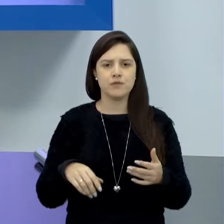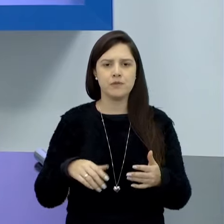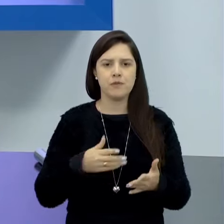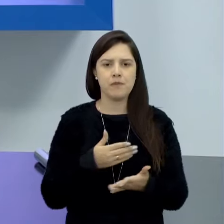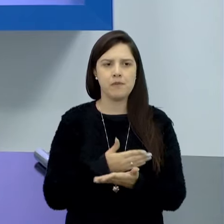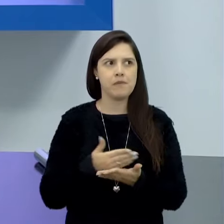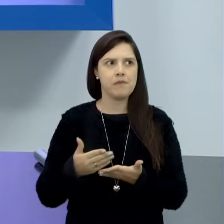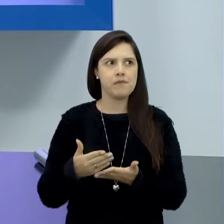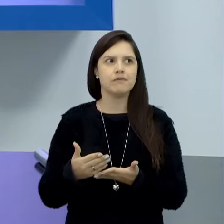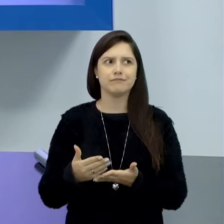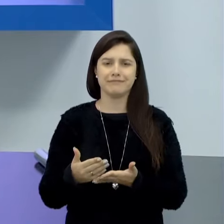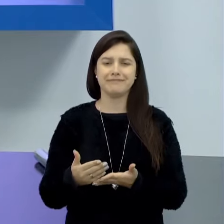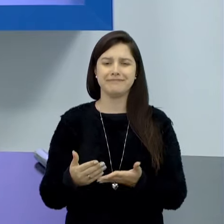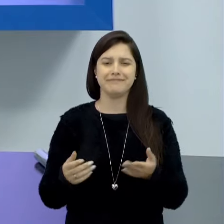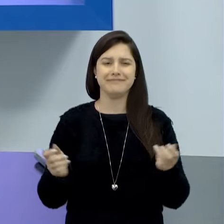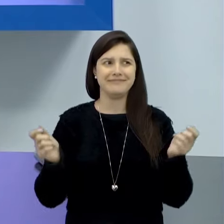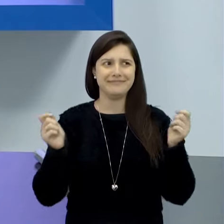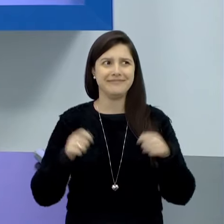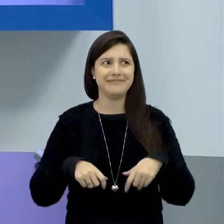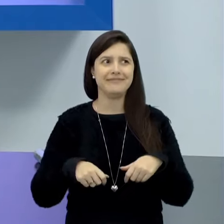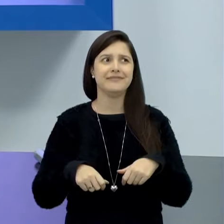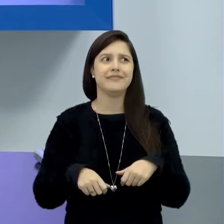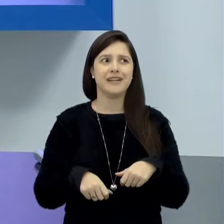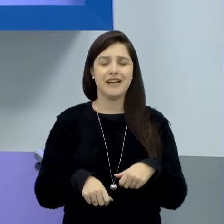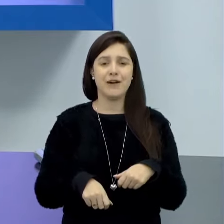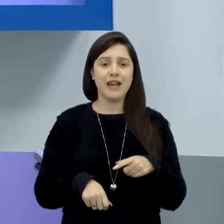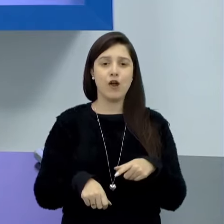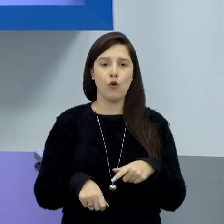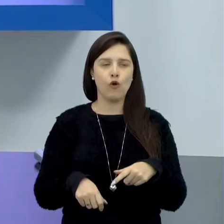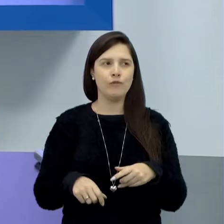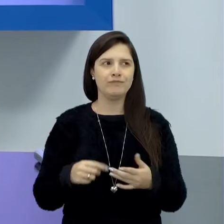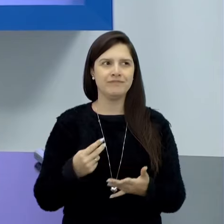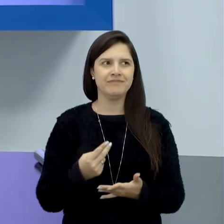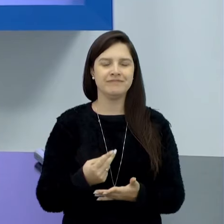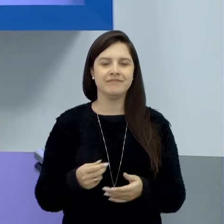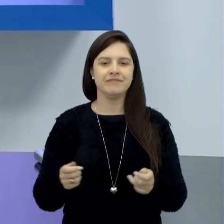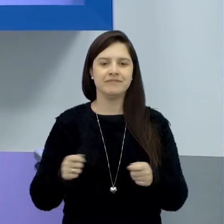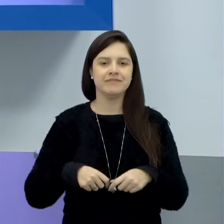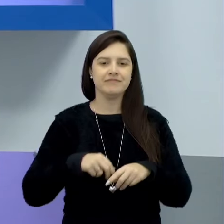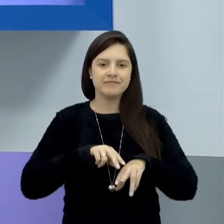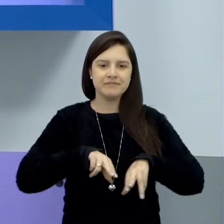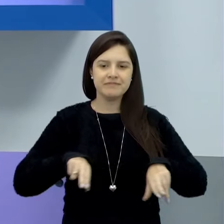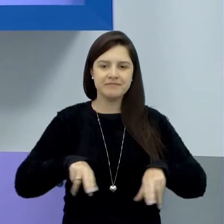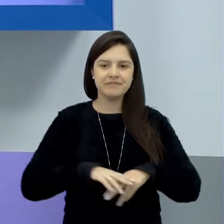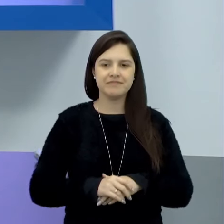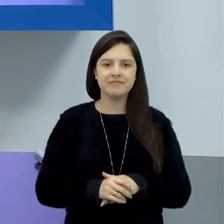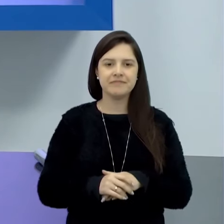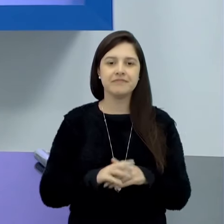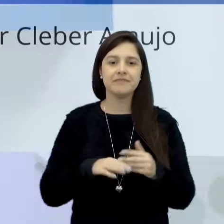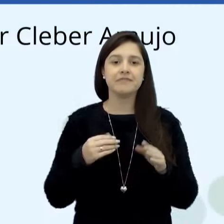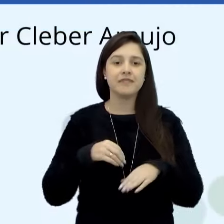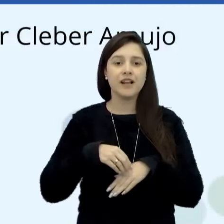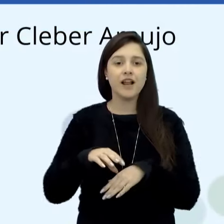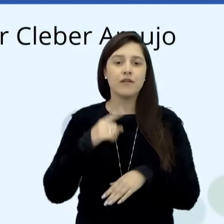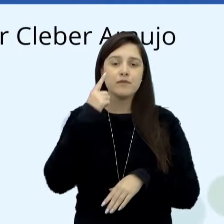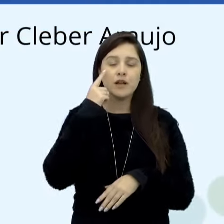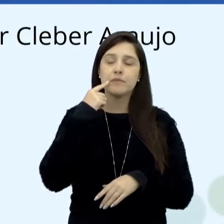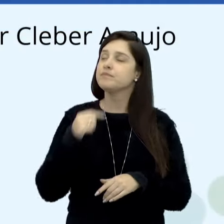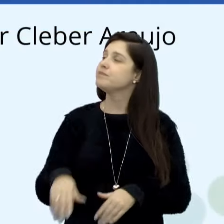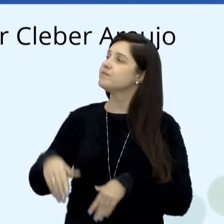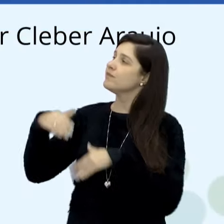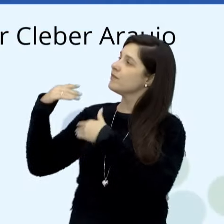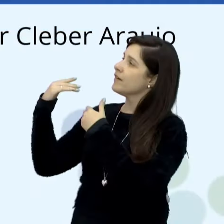1 e 2, agora sim nós vamos começar a nossa atividade 2. Bem, vamos dar uma olhadinha na tela na